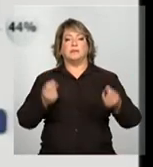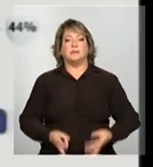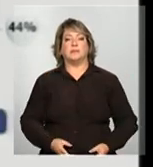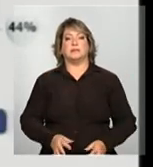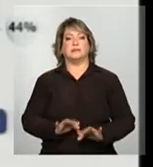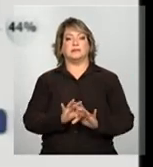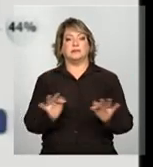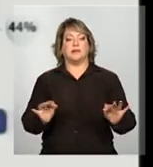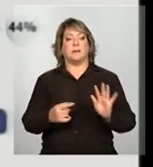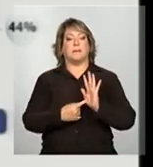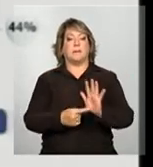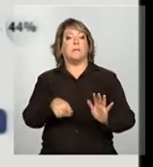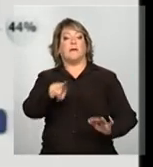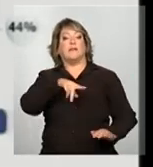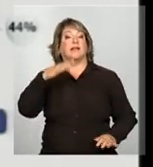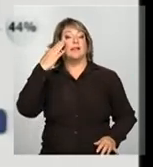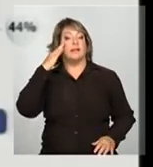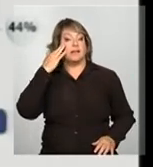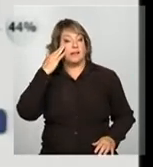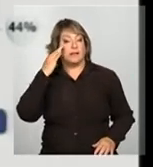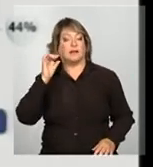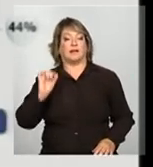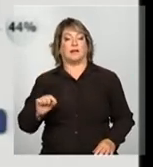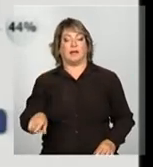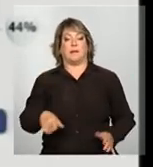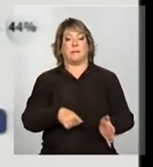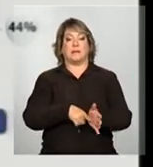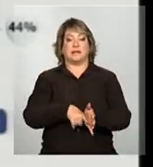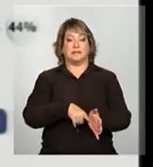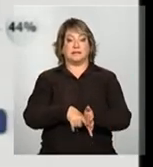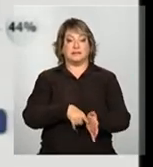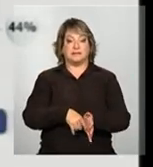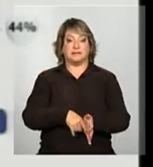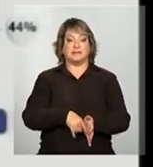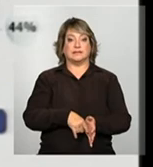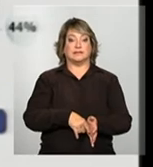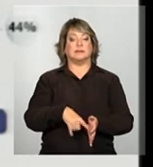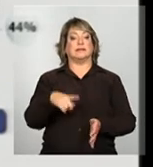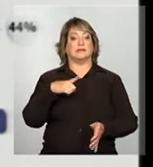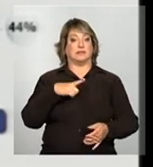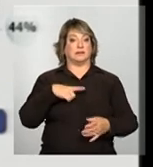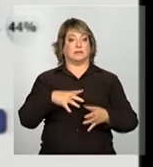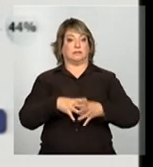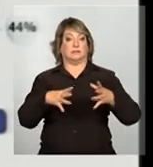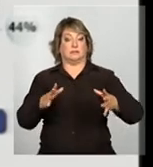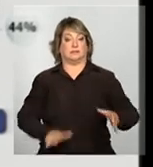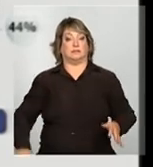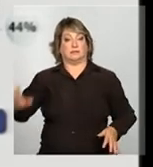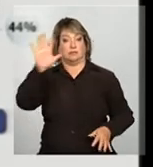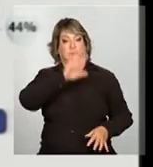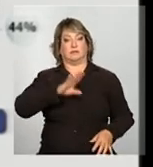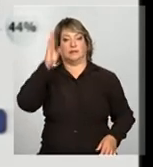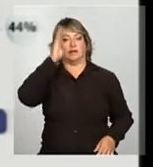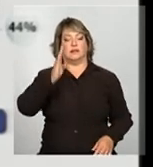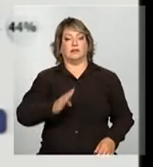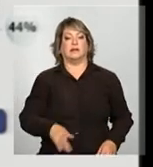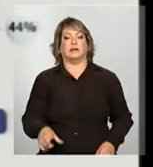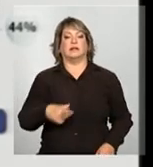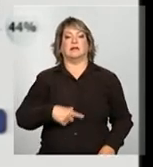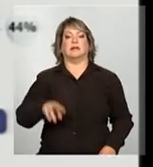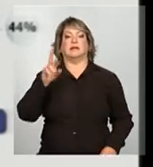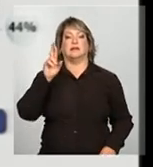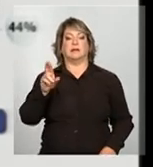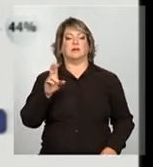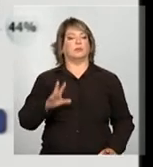pouco para vocês entenderem que a pesquisa tem abrangência nacional e representa o